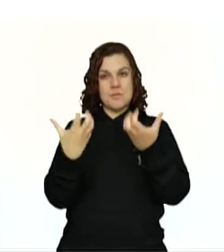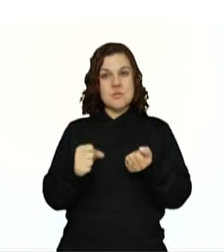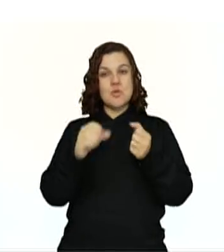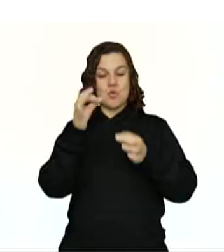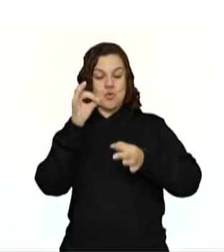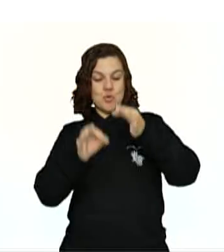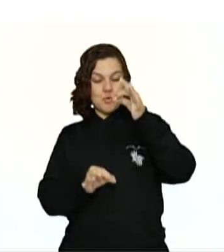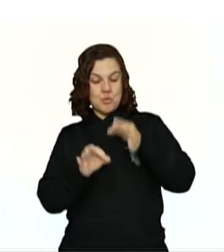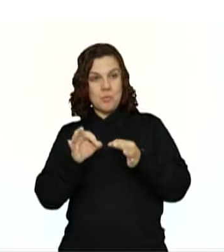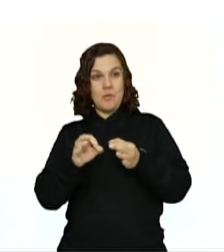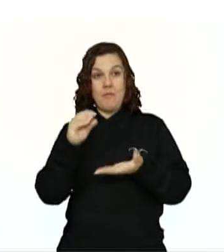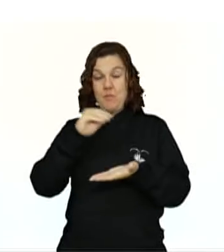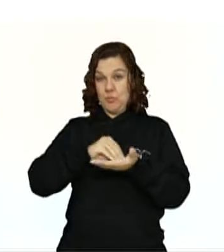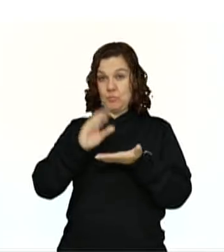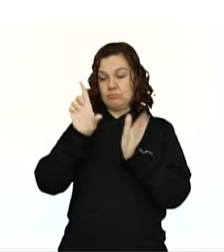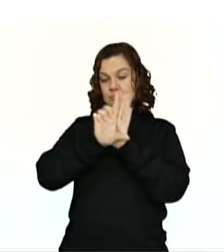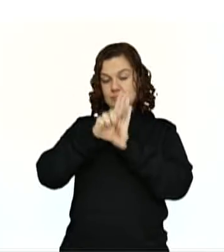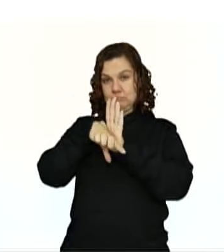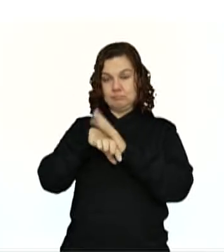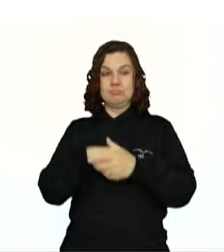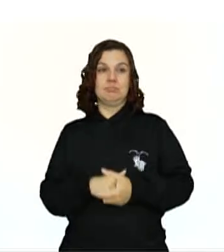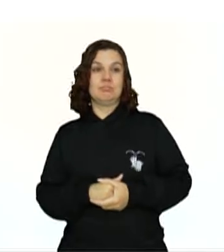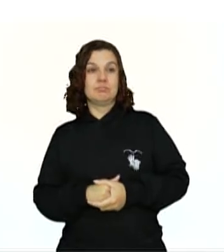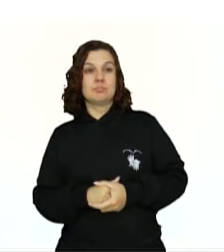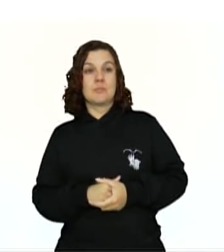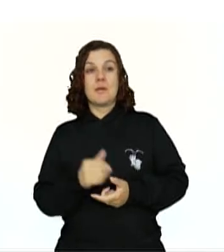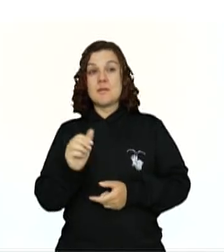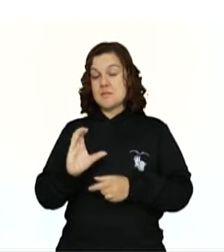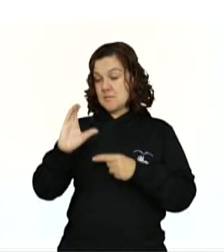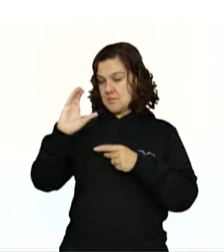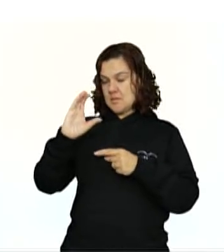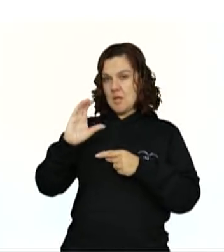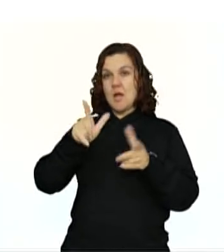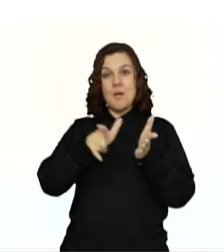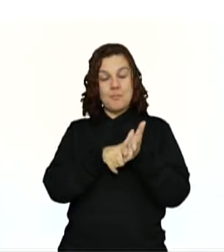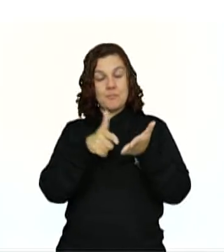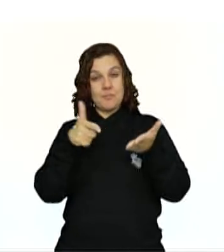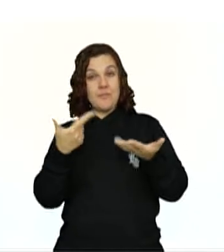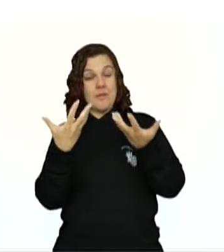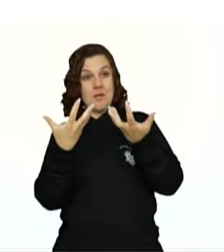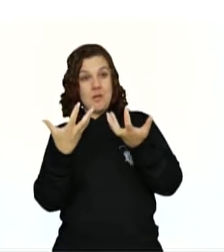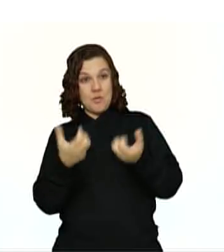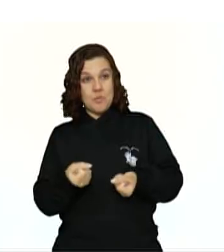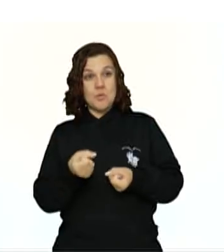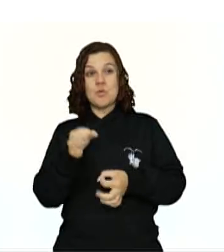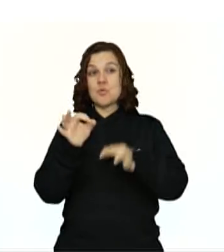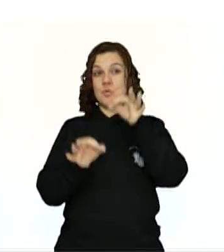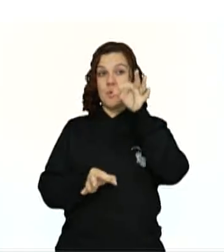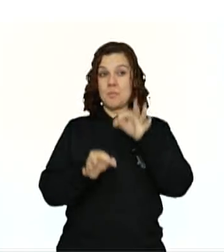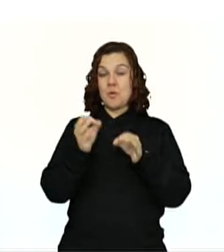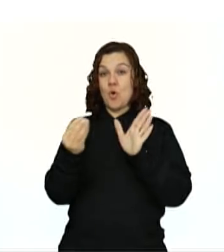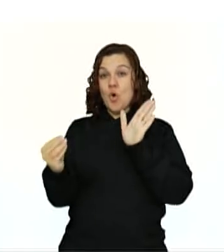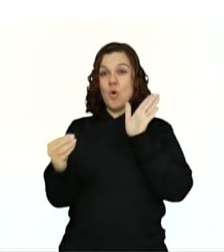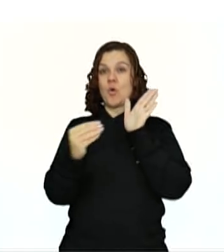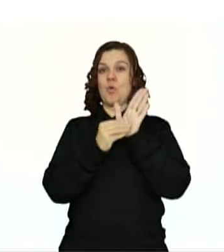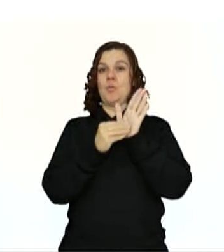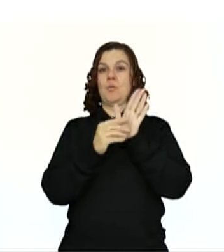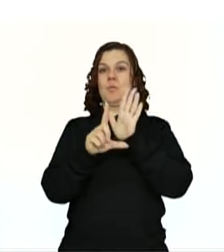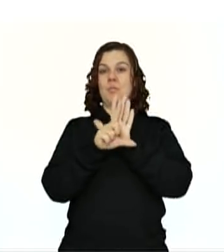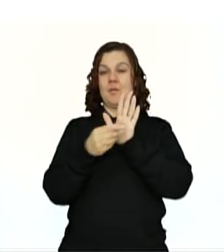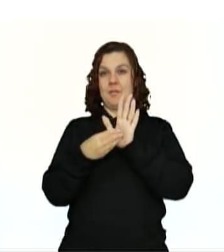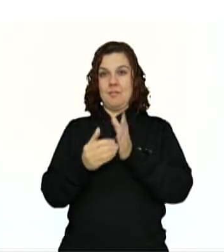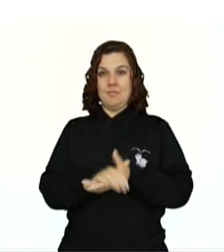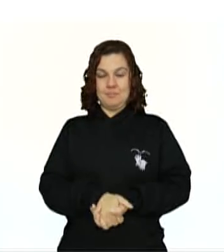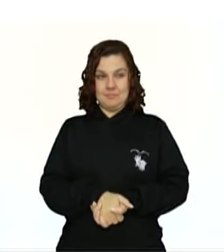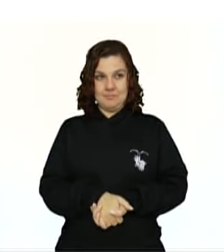o juiz desrespeitou uma lei. Letra C, a jornalista afirmou que o juiz aplicou uma